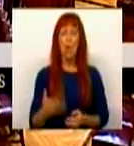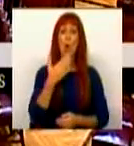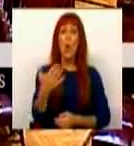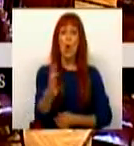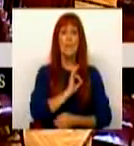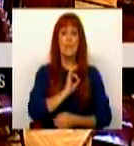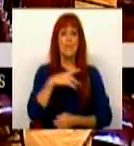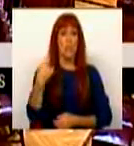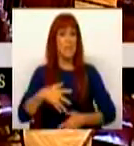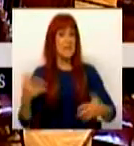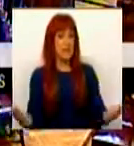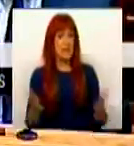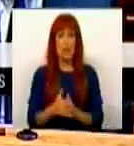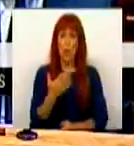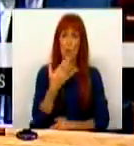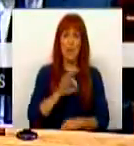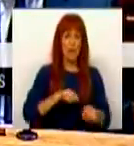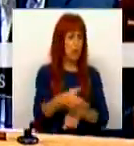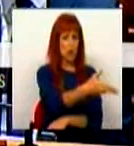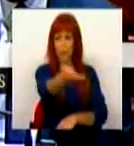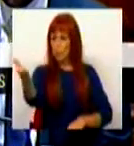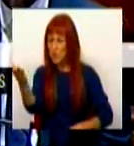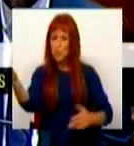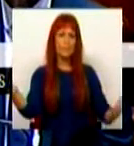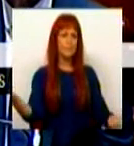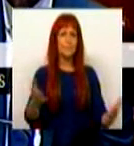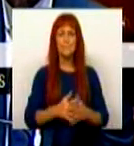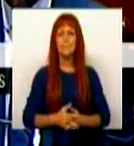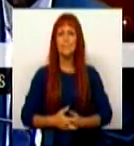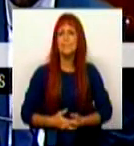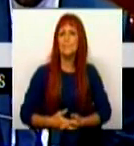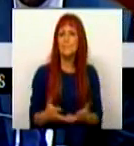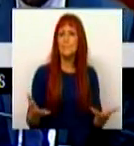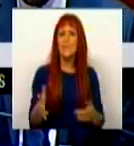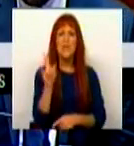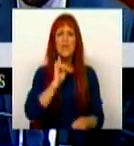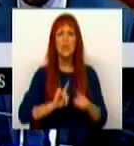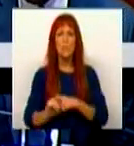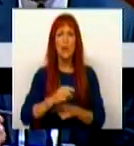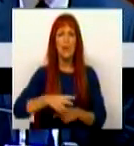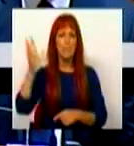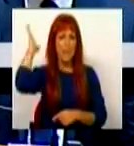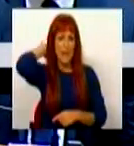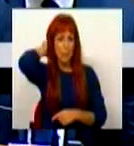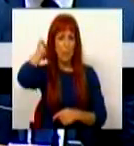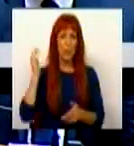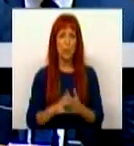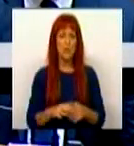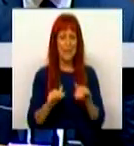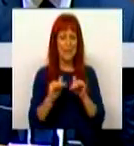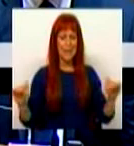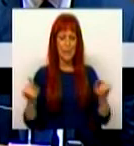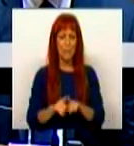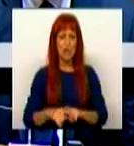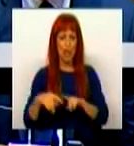Muito obrigado, Sr. Presidente. Muito obrigado, Srs. Deputados. Sra. Deputada Mariana Mortágua, o grau